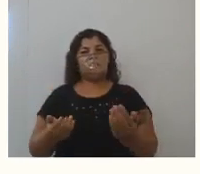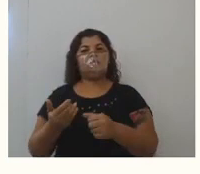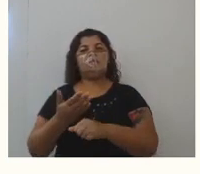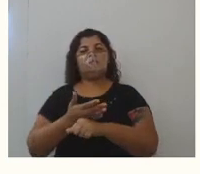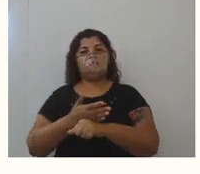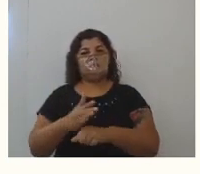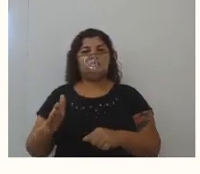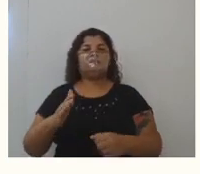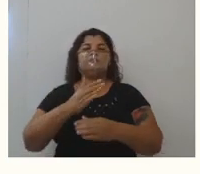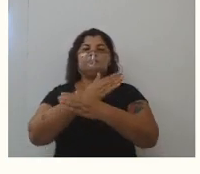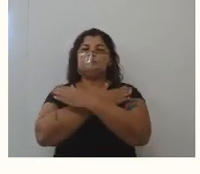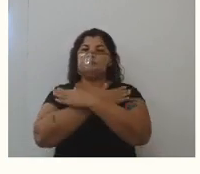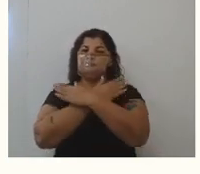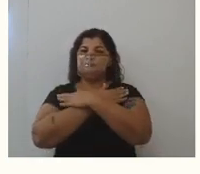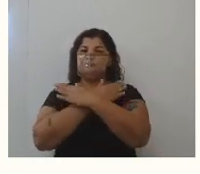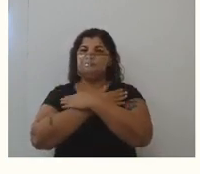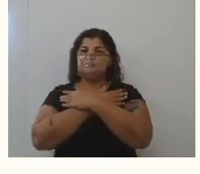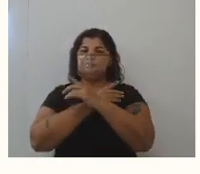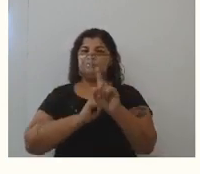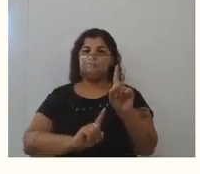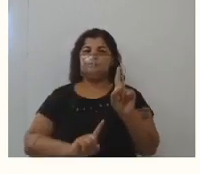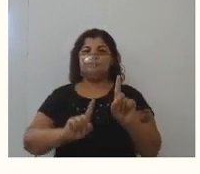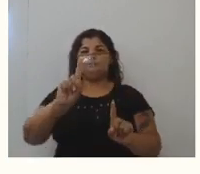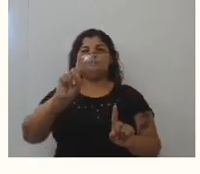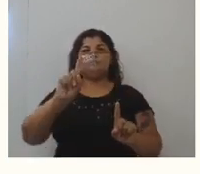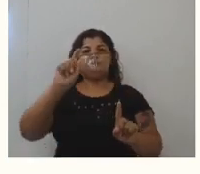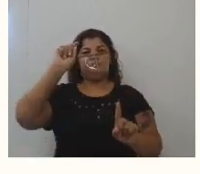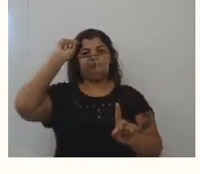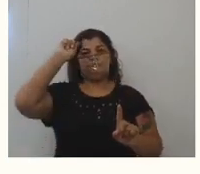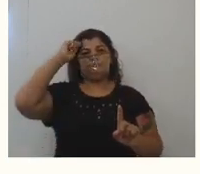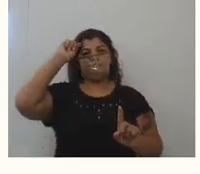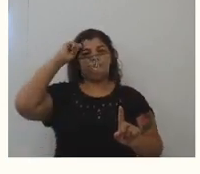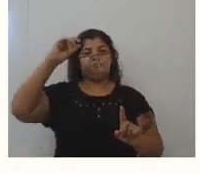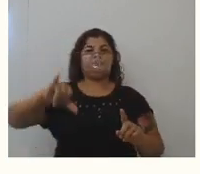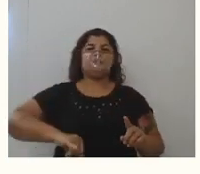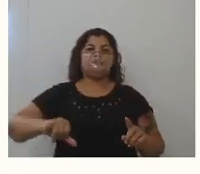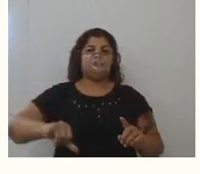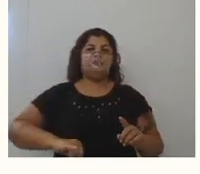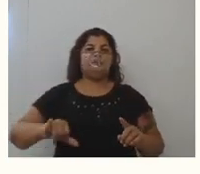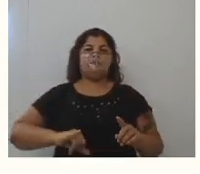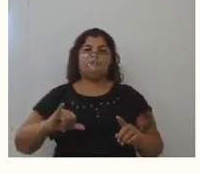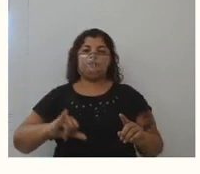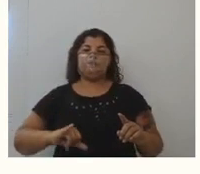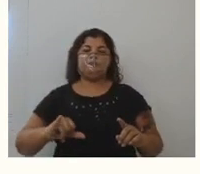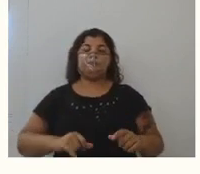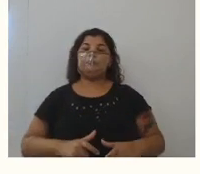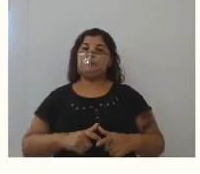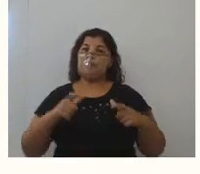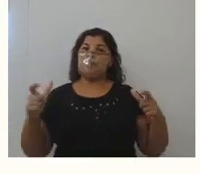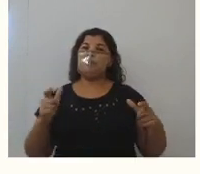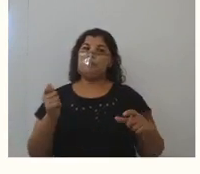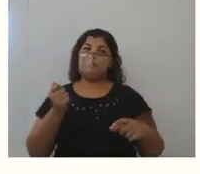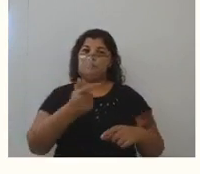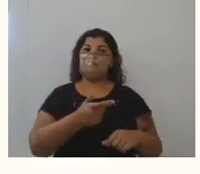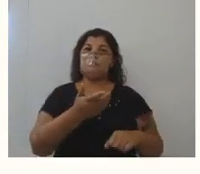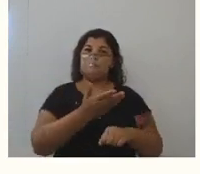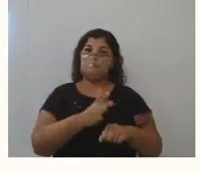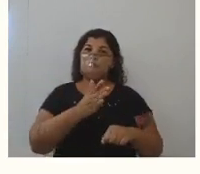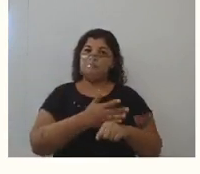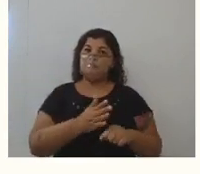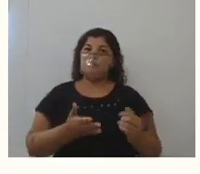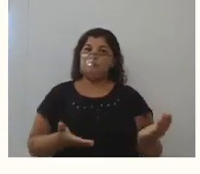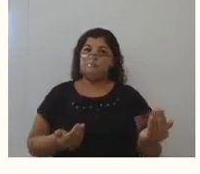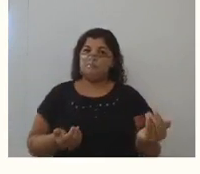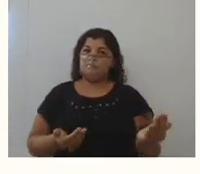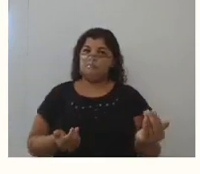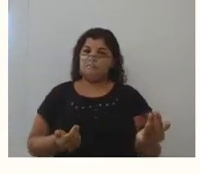brancos desempregados. Então, os jovens negros, eles sofrem muito mais pelo desemprego do que os jovens brancos. E quando a gente